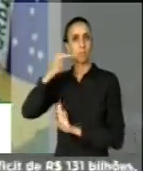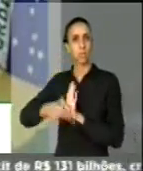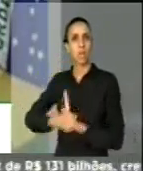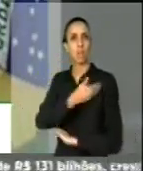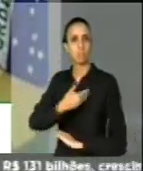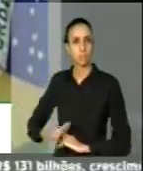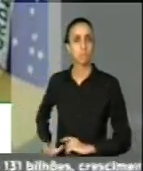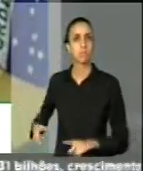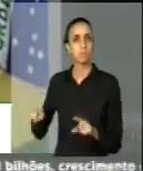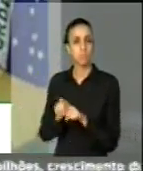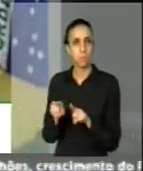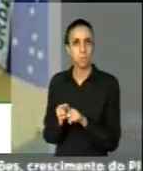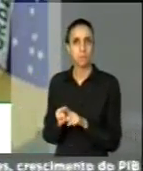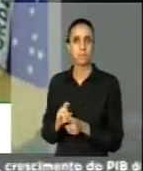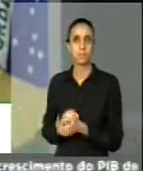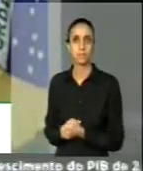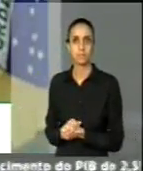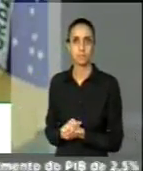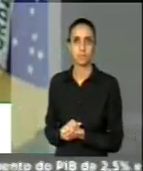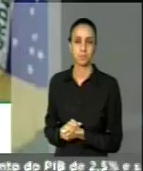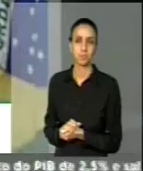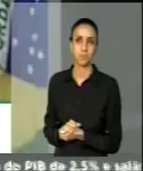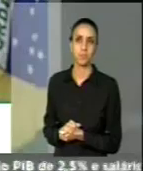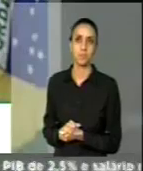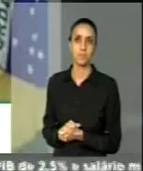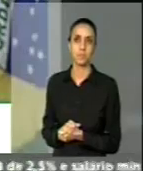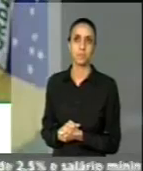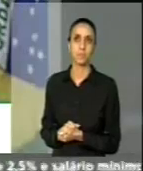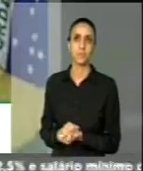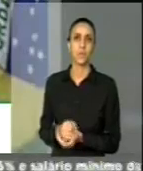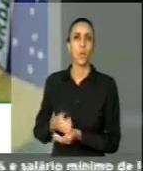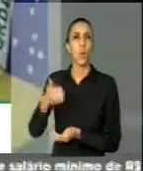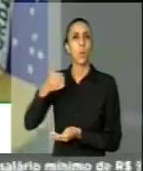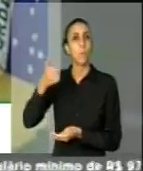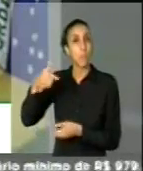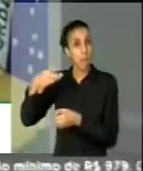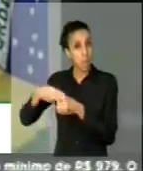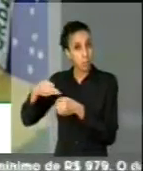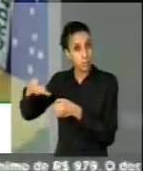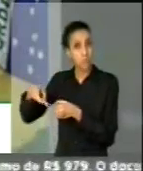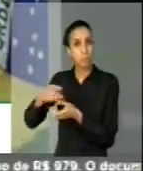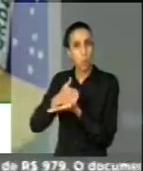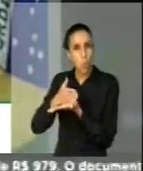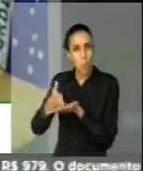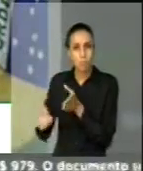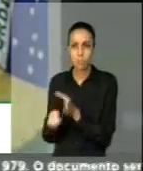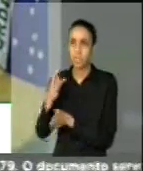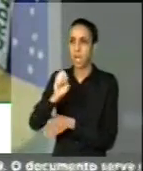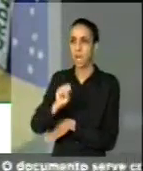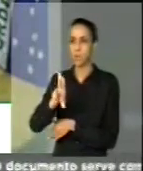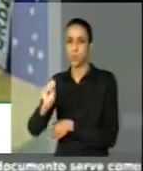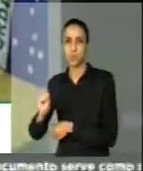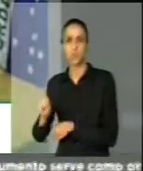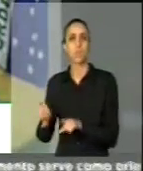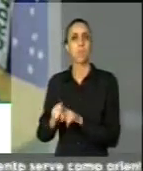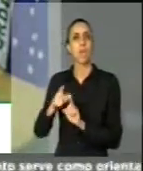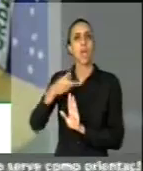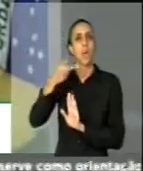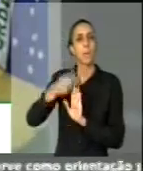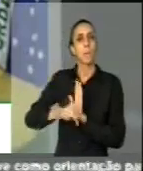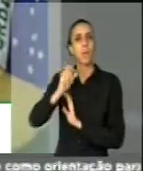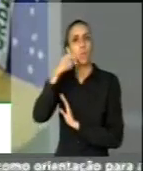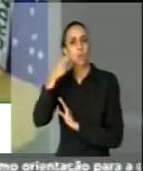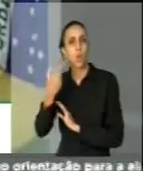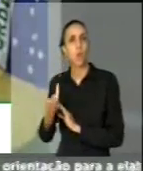época, como um dos primeiros municípios a implantar o SUS, programa odontológico, a primeira escola de período integral